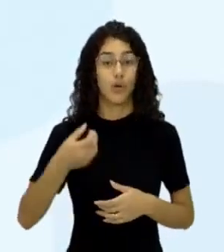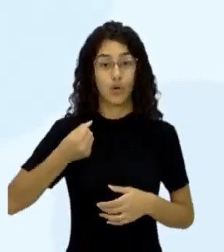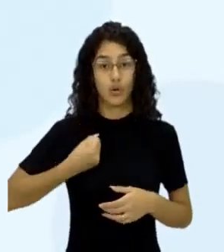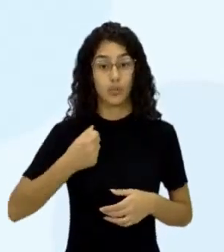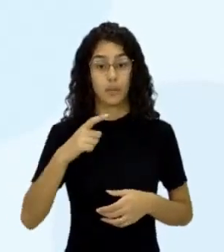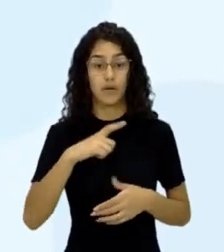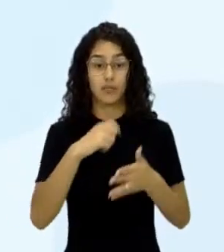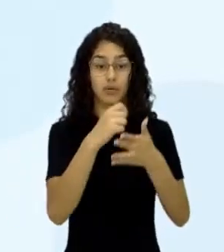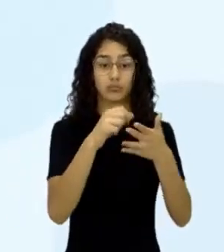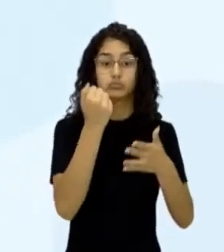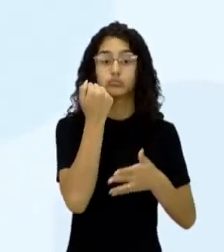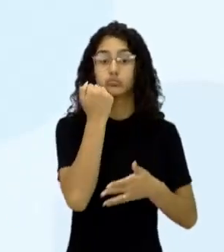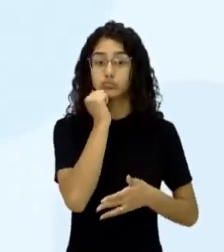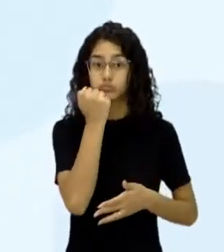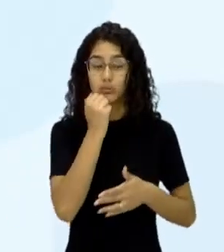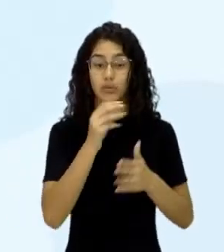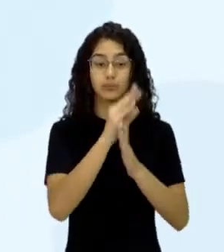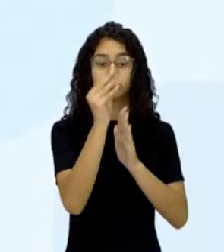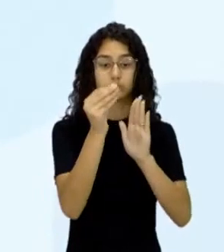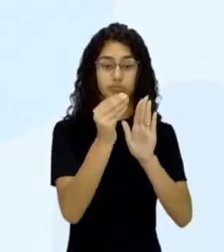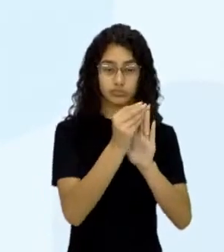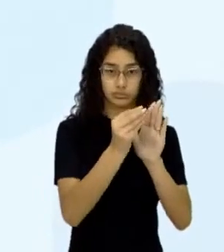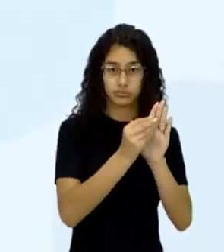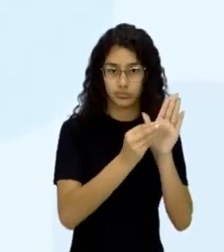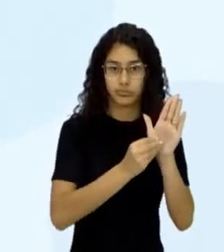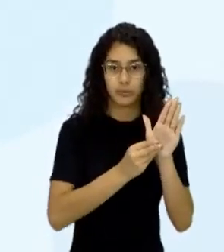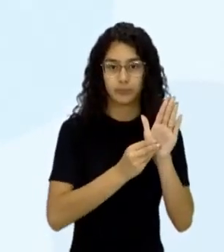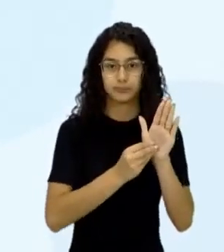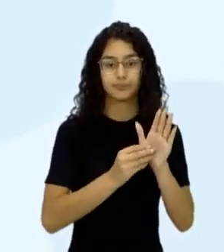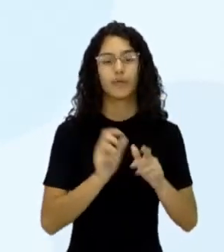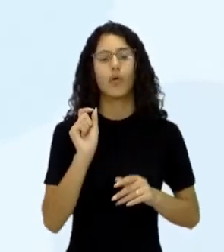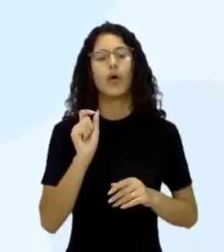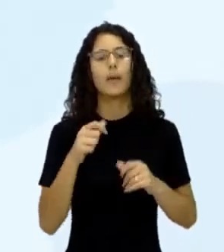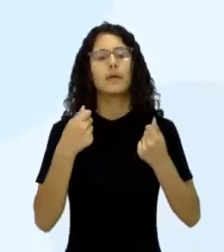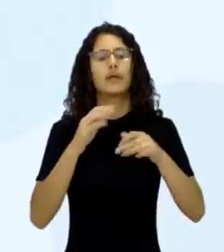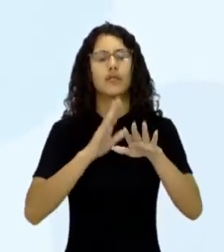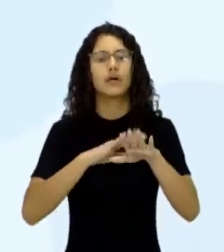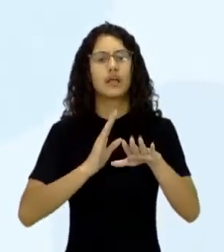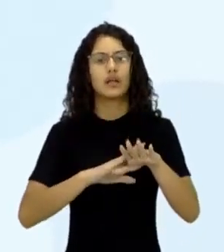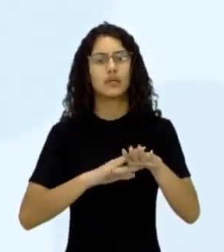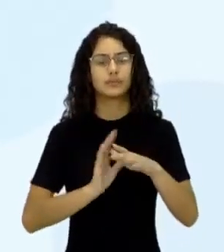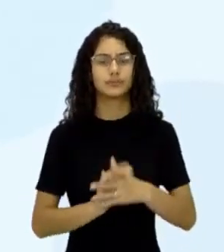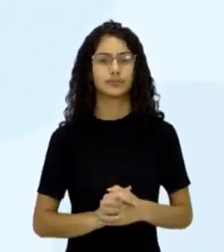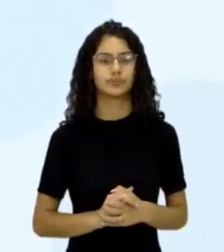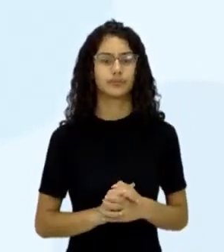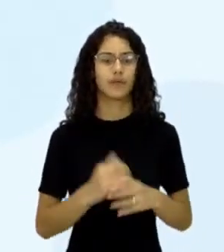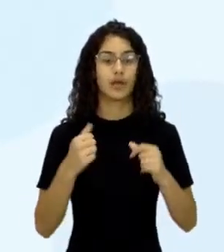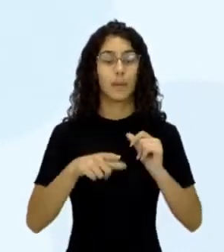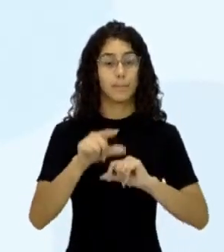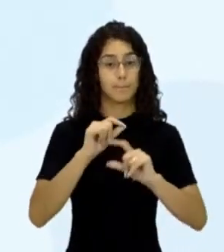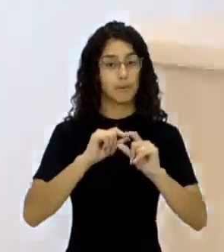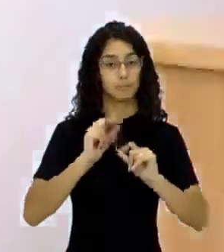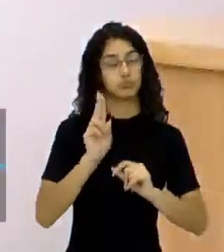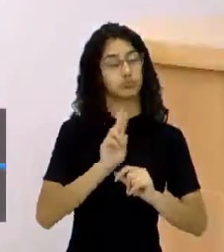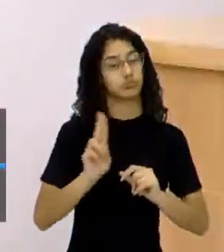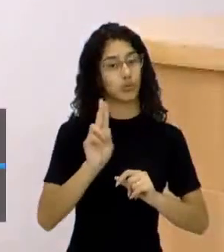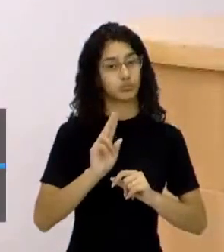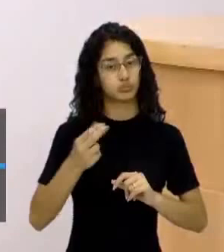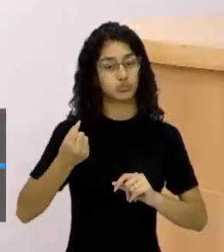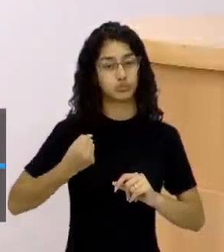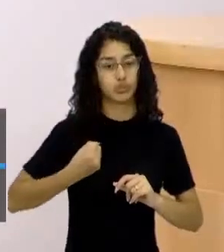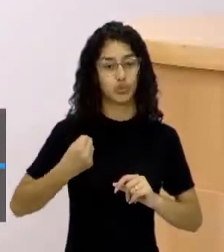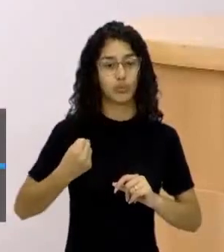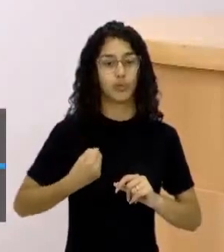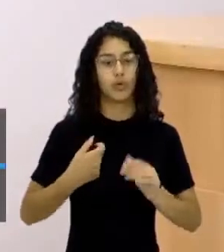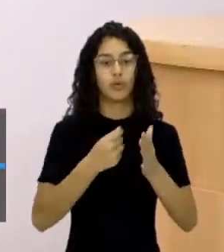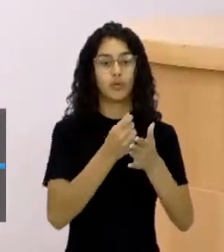em notação científica, para você colocar ele em notação científica, o que você vai fazer? Você deve pegar este número e